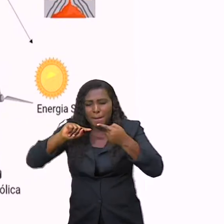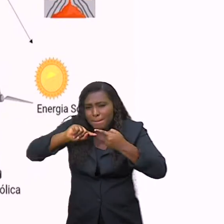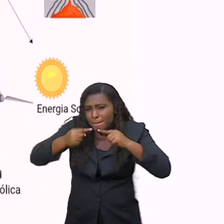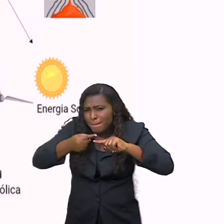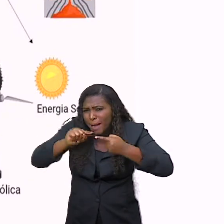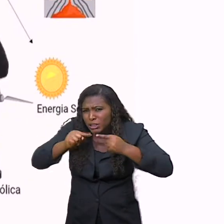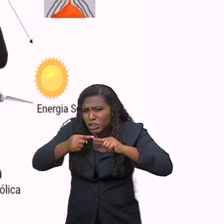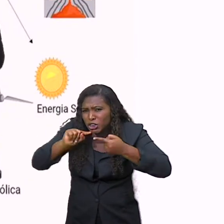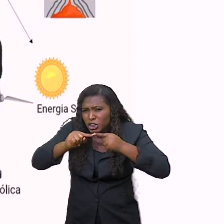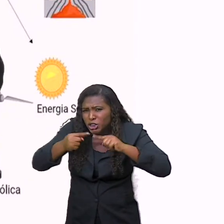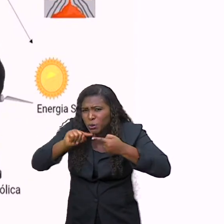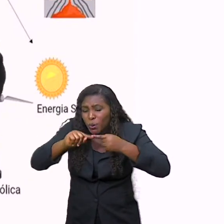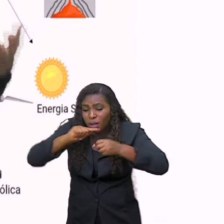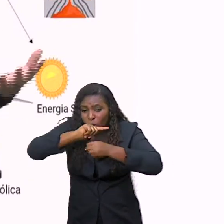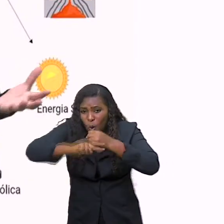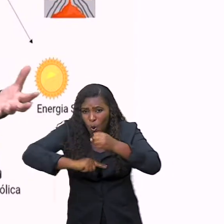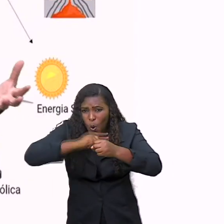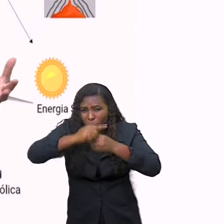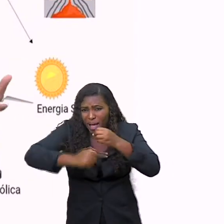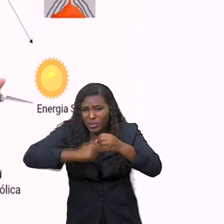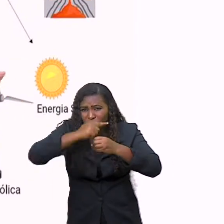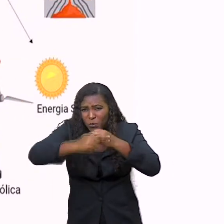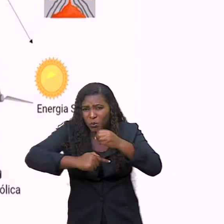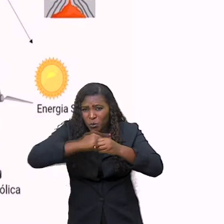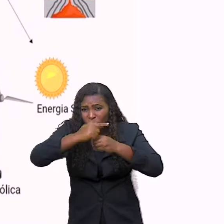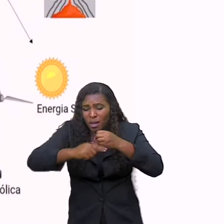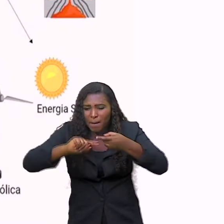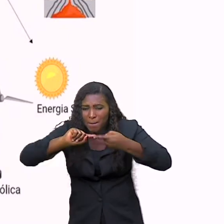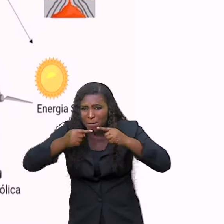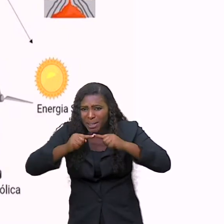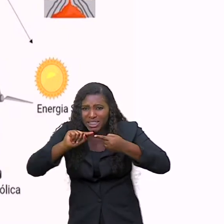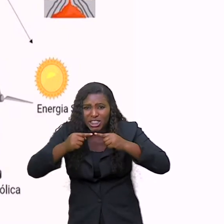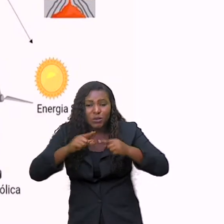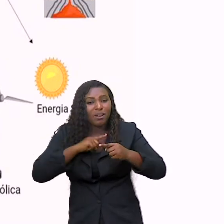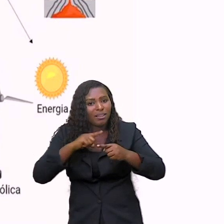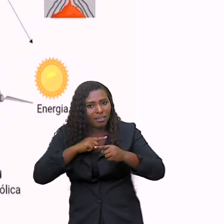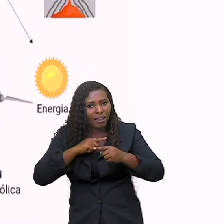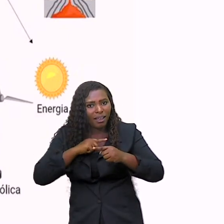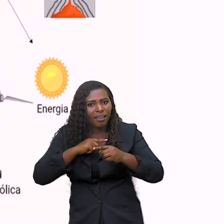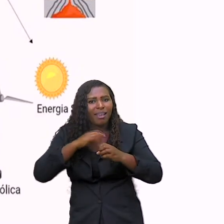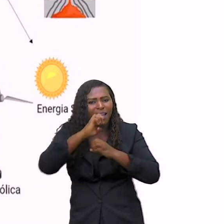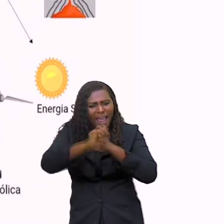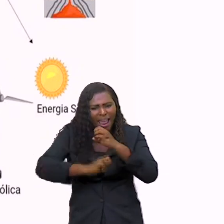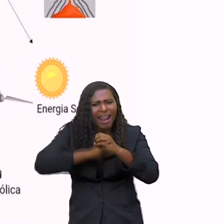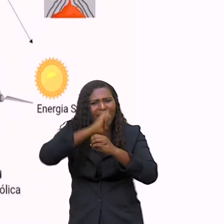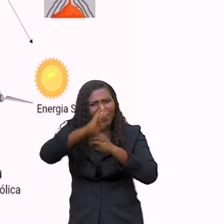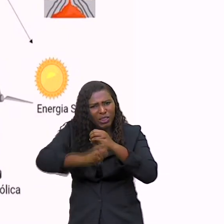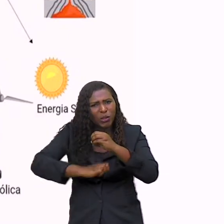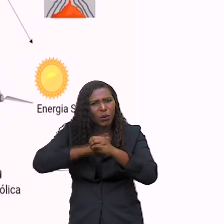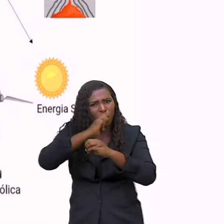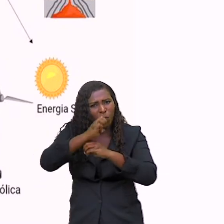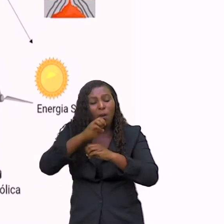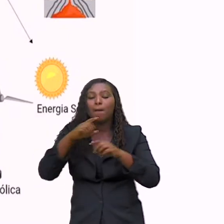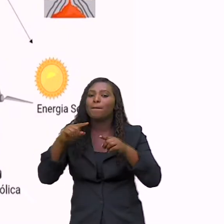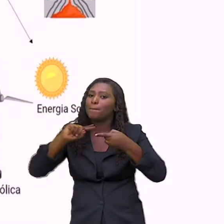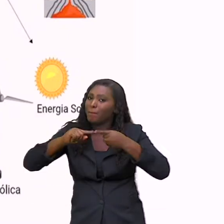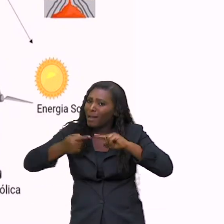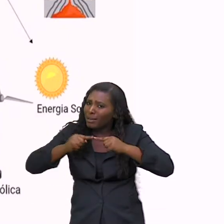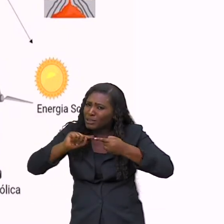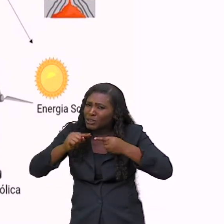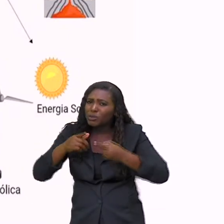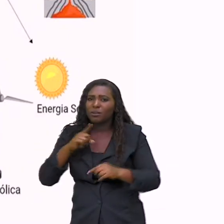dizer que quanto maior a cinesia desta partícula, maior será o grau de